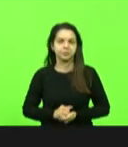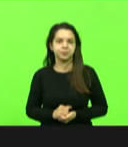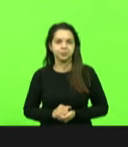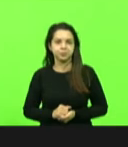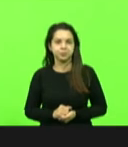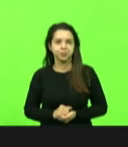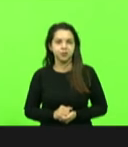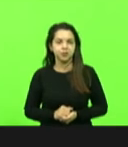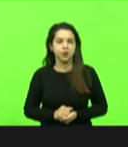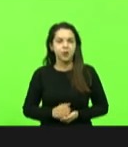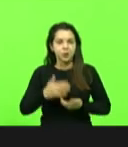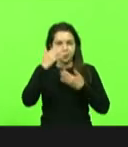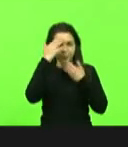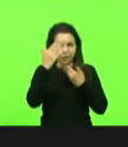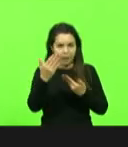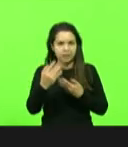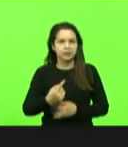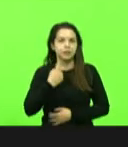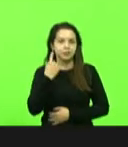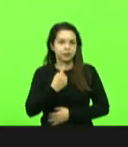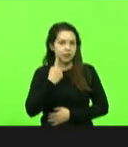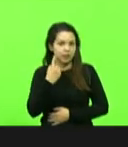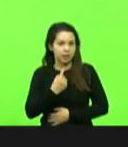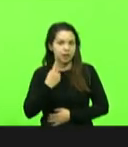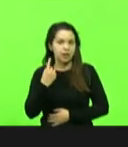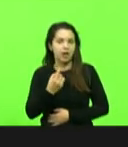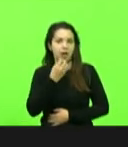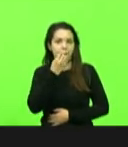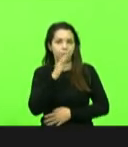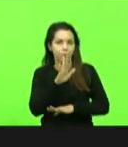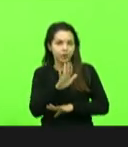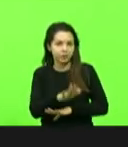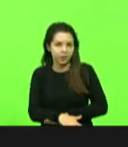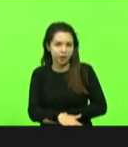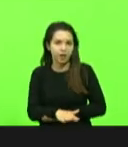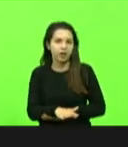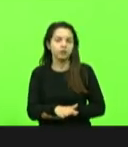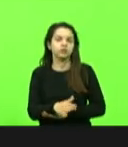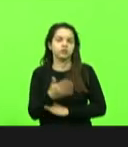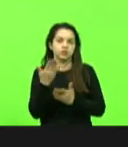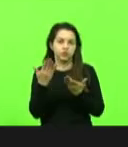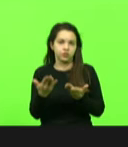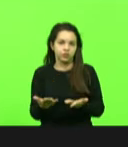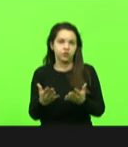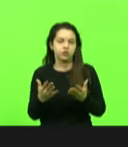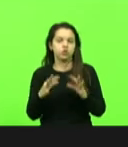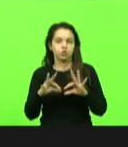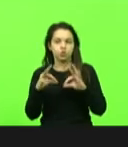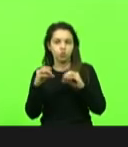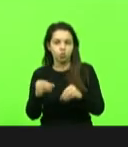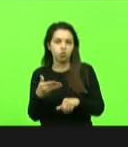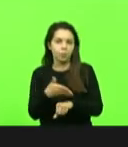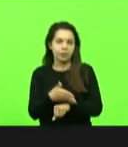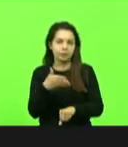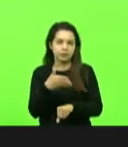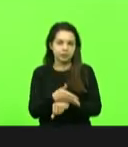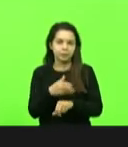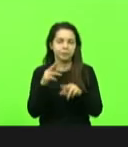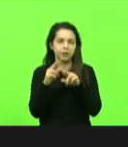Obrigada, deputada. Boa tarde. Boa tarde à deputada. Em nome dela, todos os participantes desta